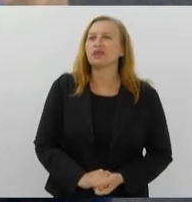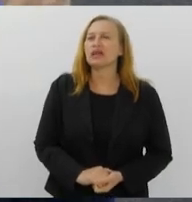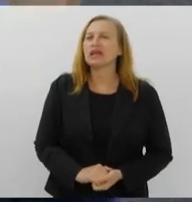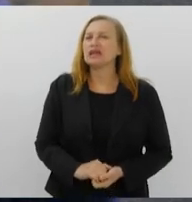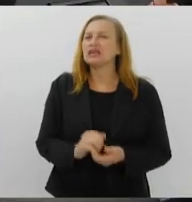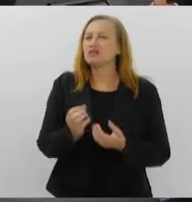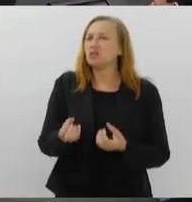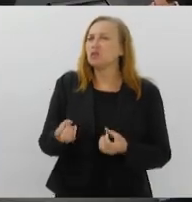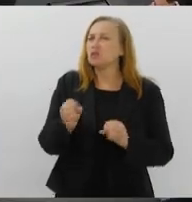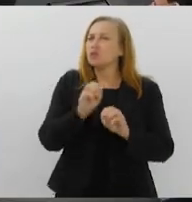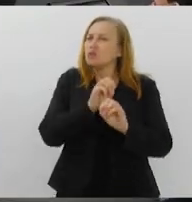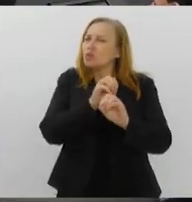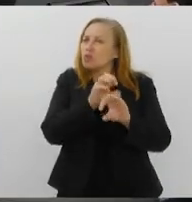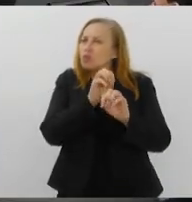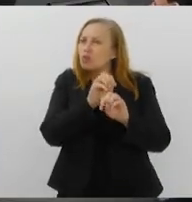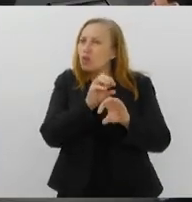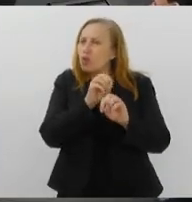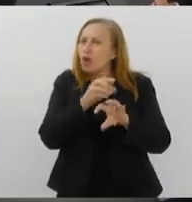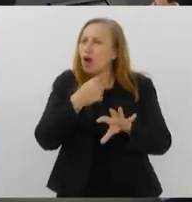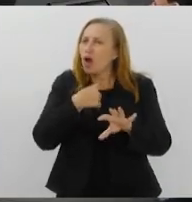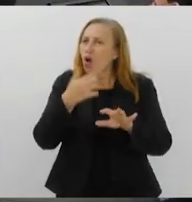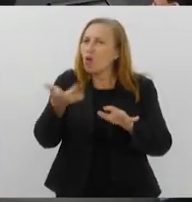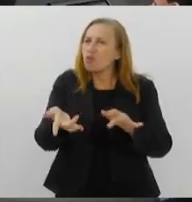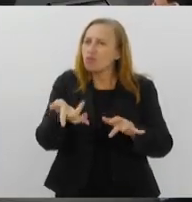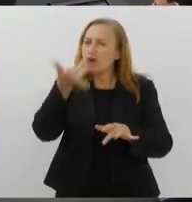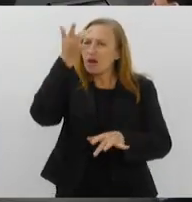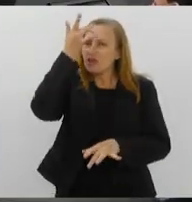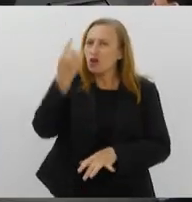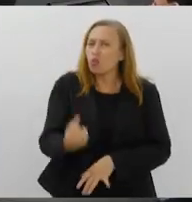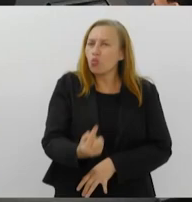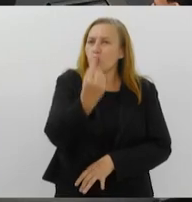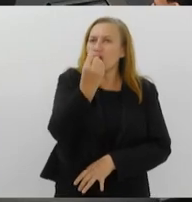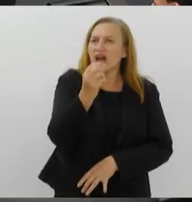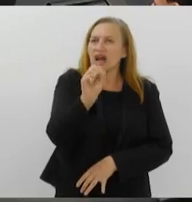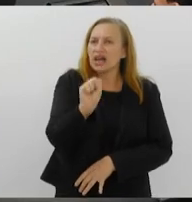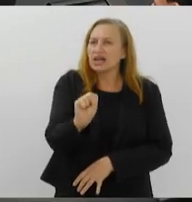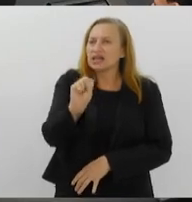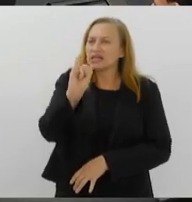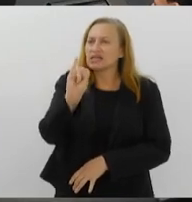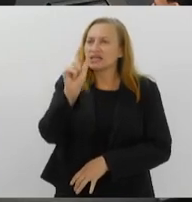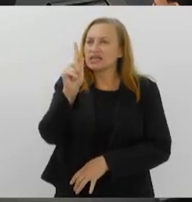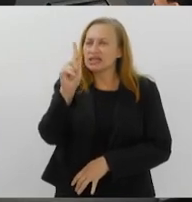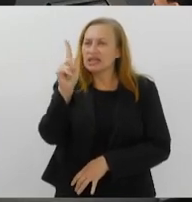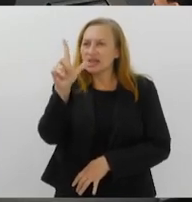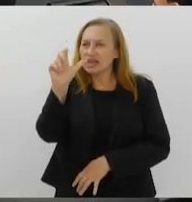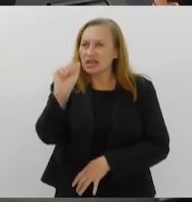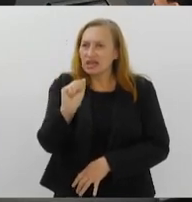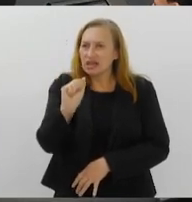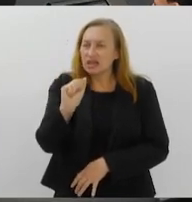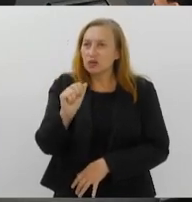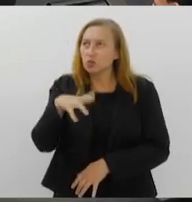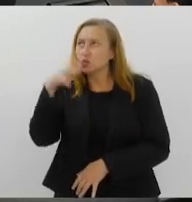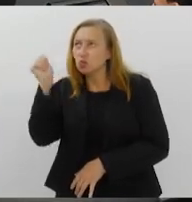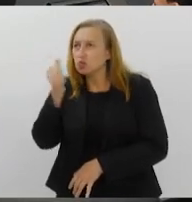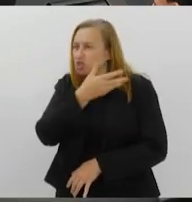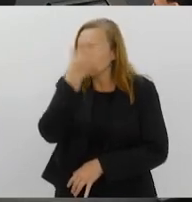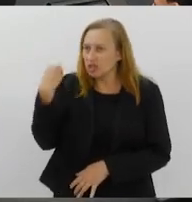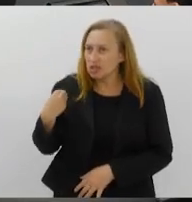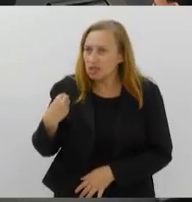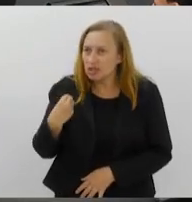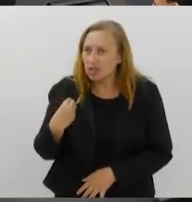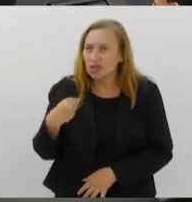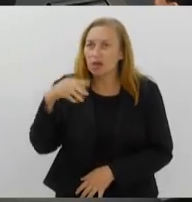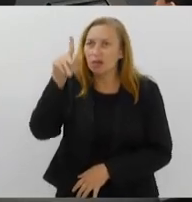aulas eu gravei uma sigla que eu nunca mais esqueci, chama-se